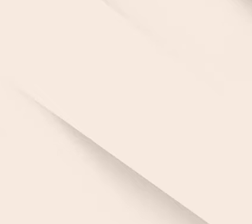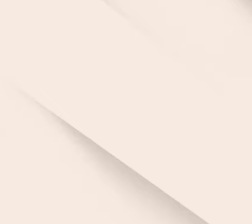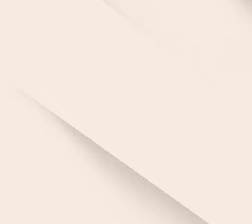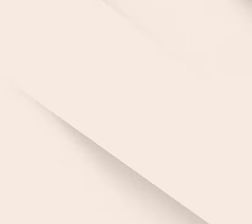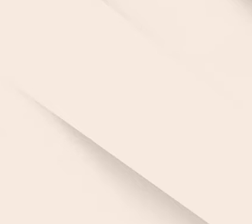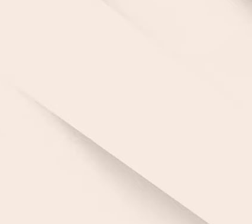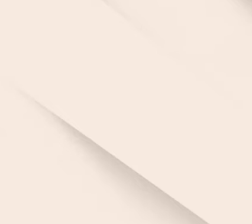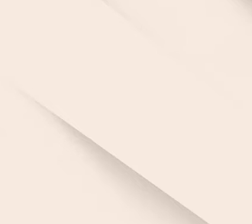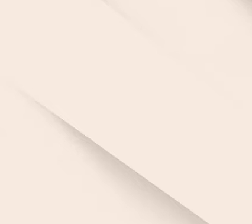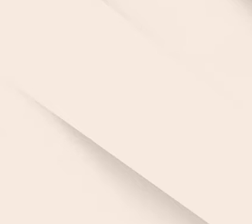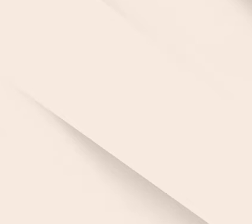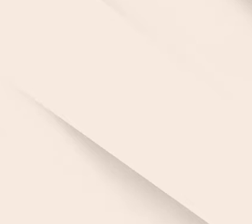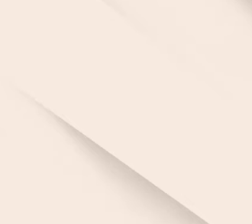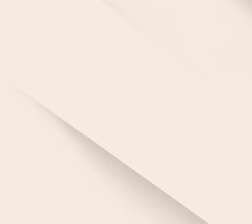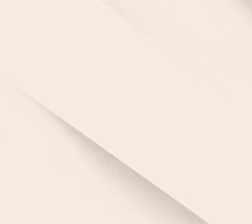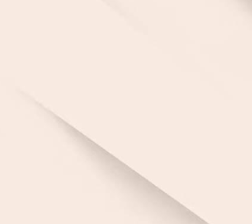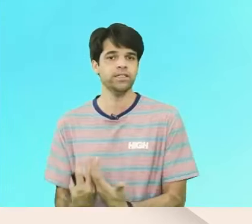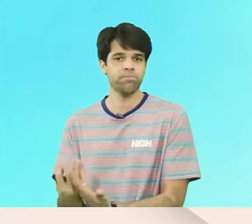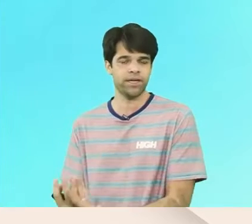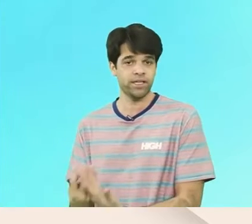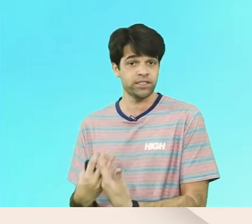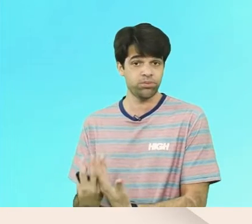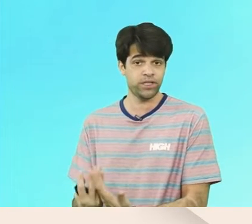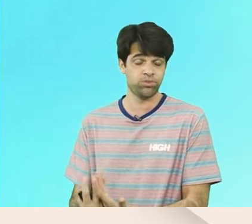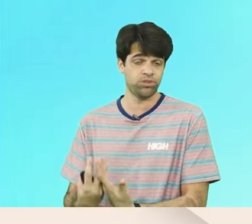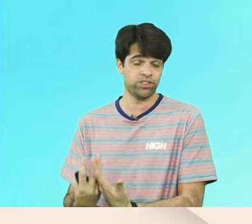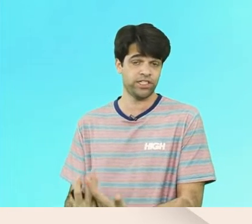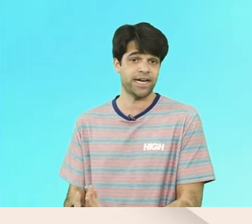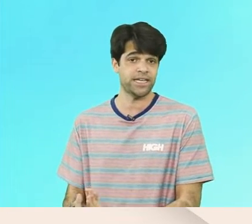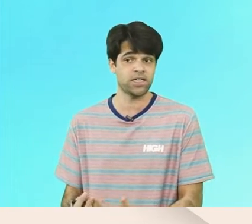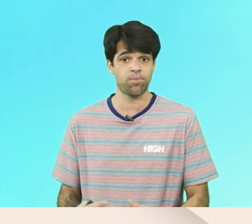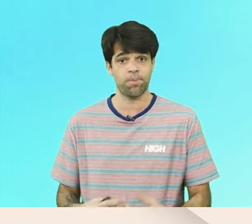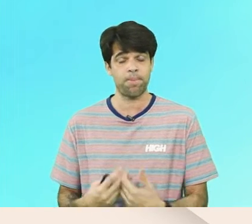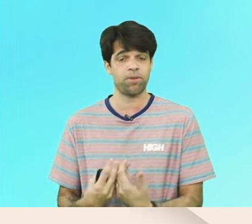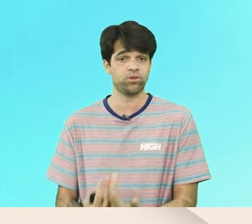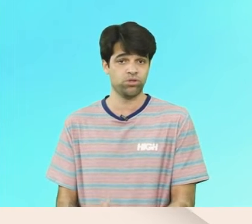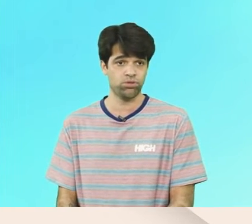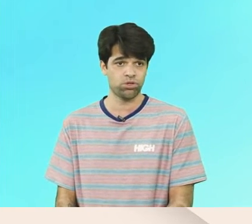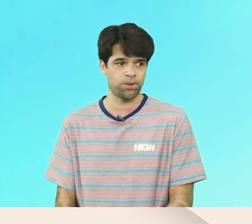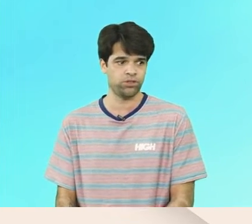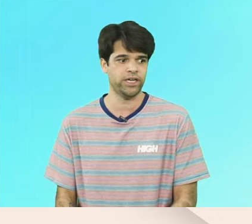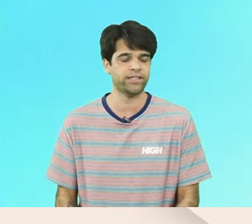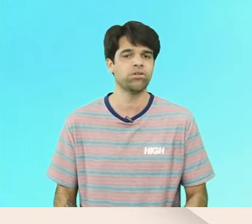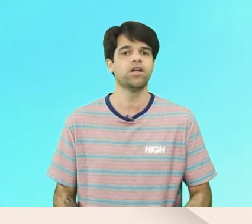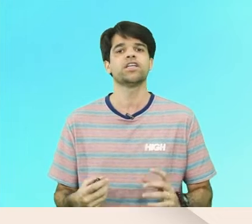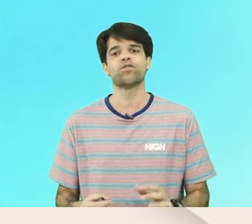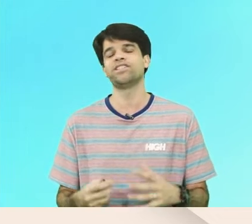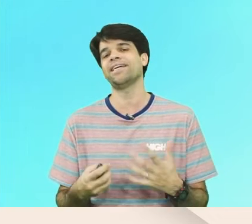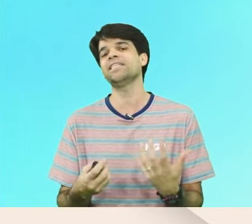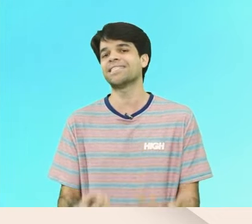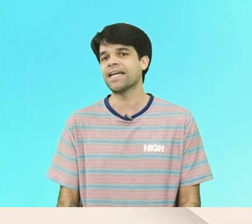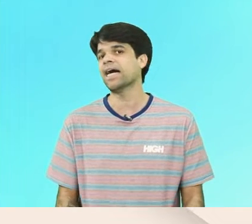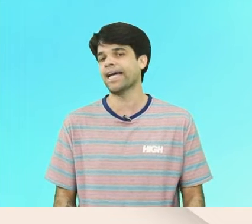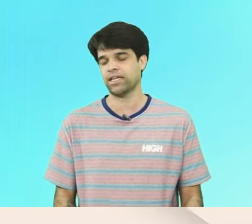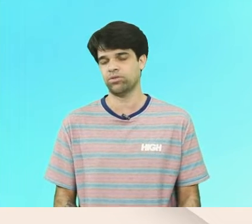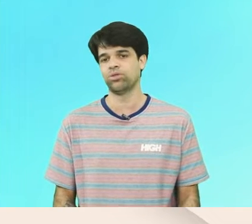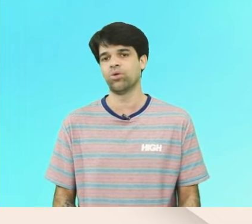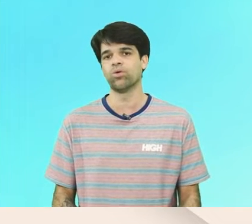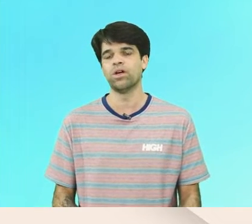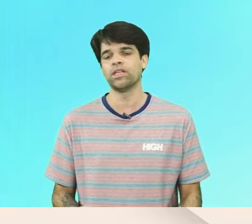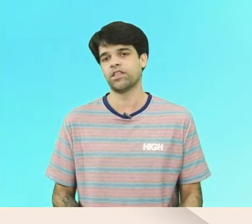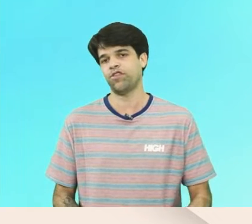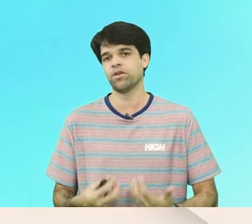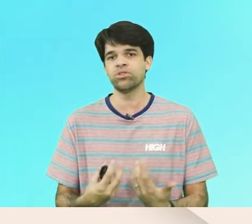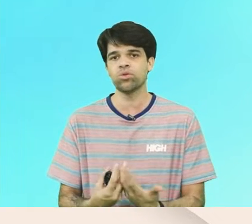mais importantes, para que no final das contas, antes mesmo de você cair em campo para produzir o teu projeto, que você entenda a regra